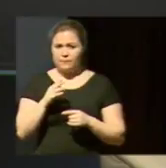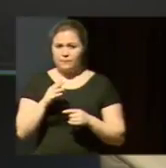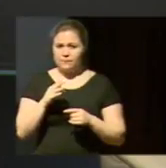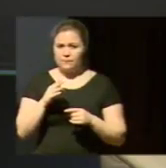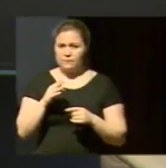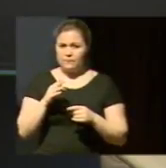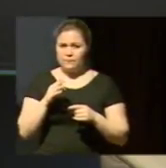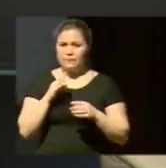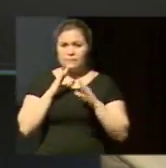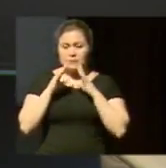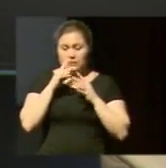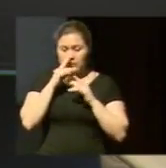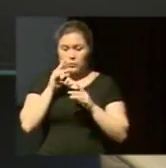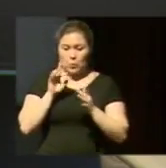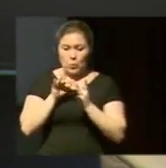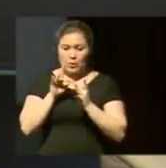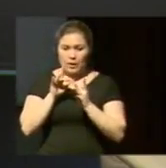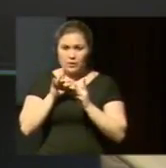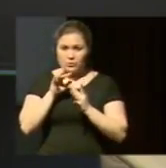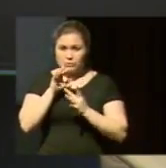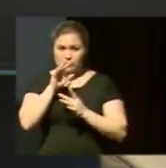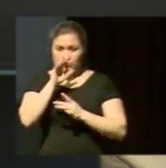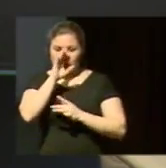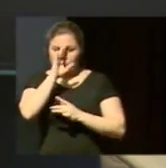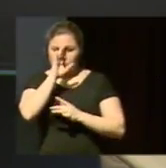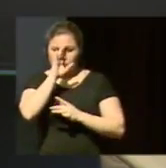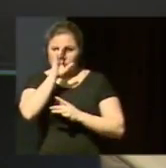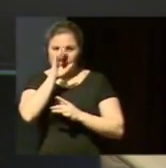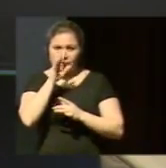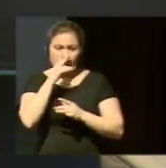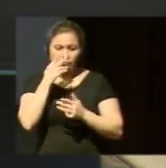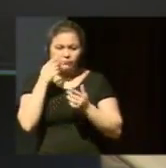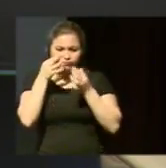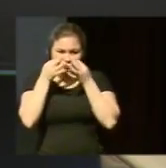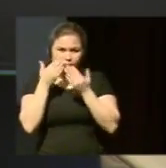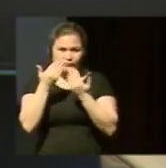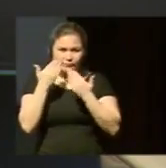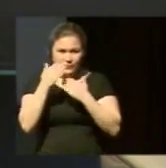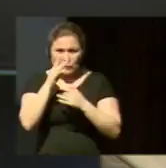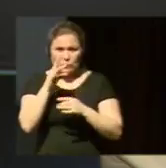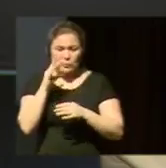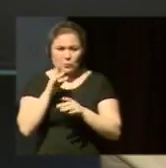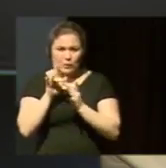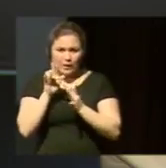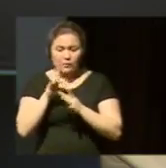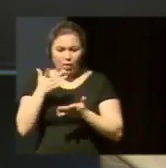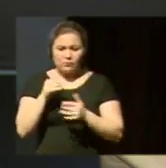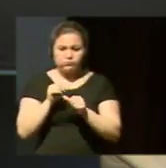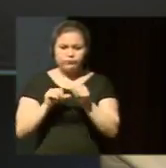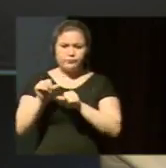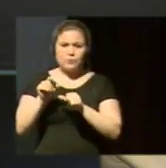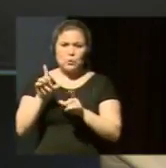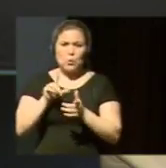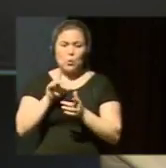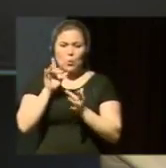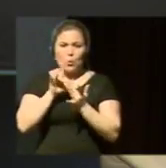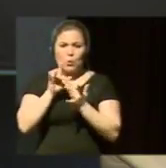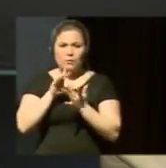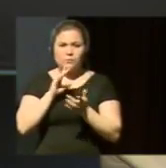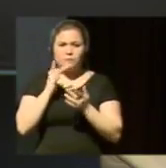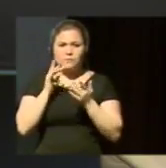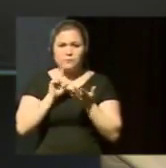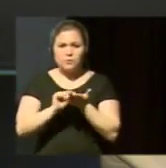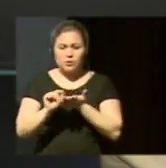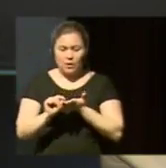um contato direto para o contato digital. E uma alteração do meio ambiente, no